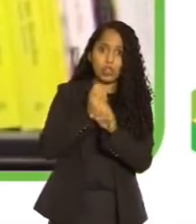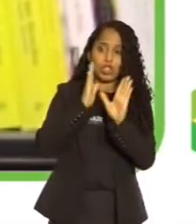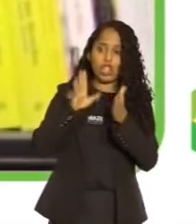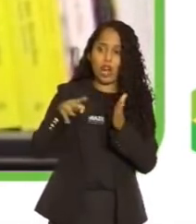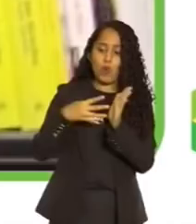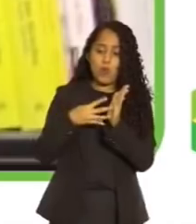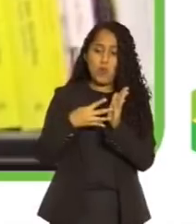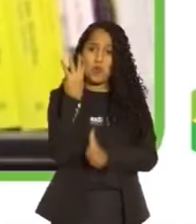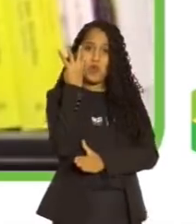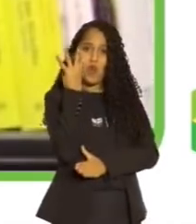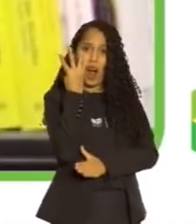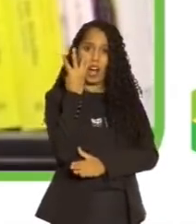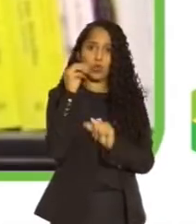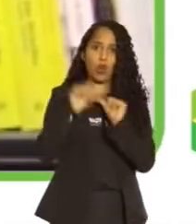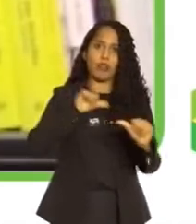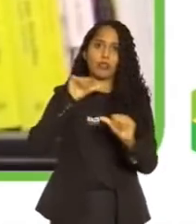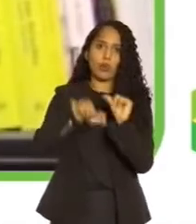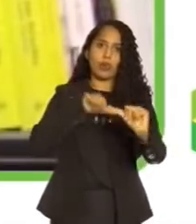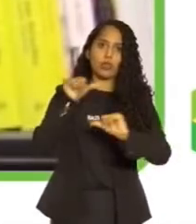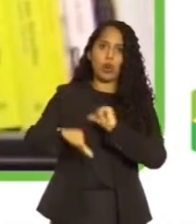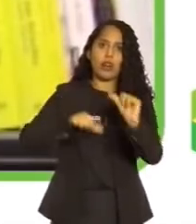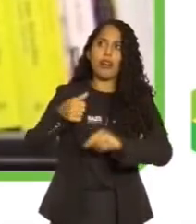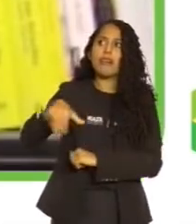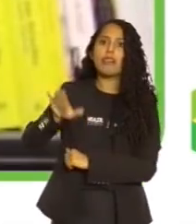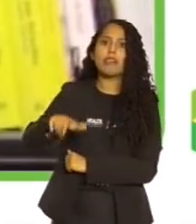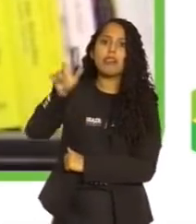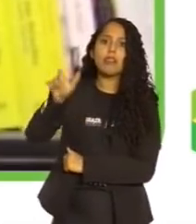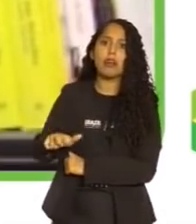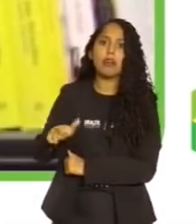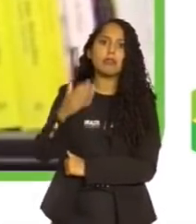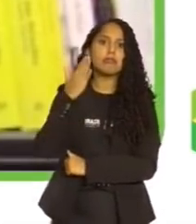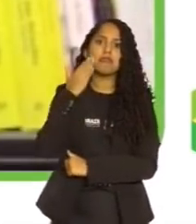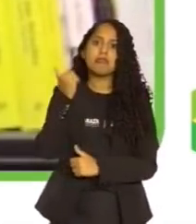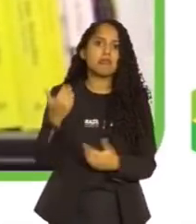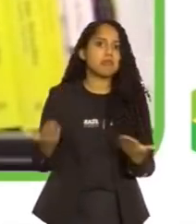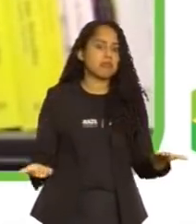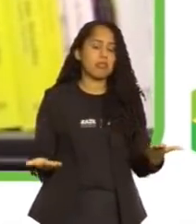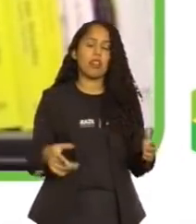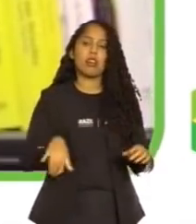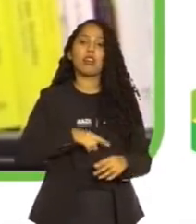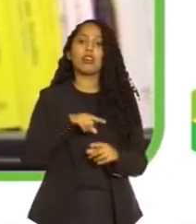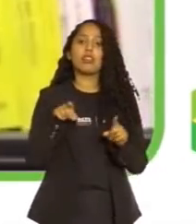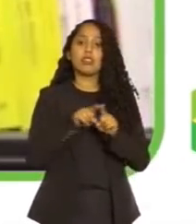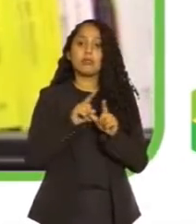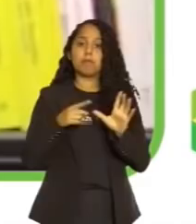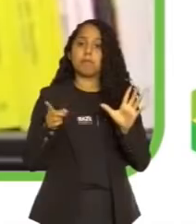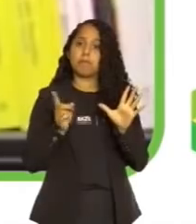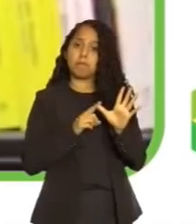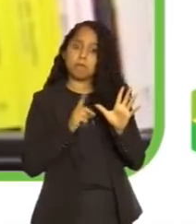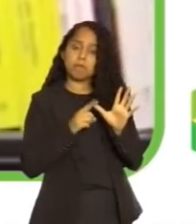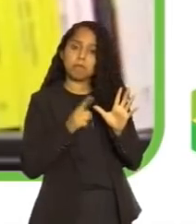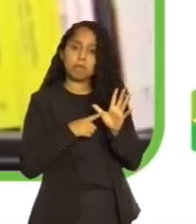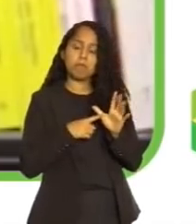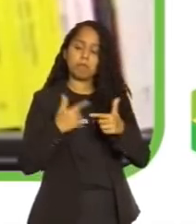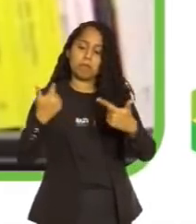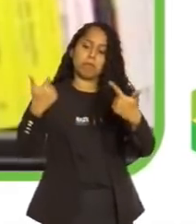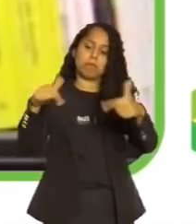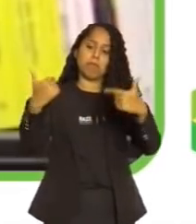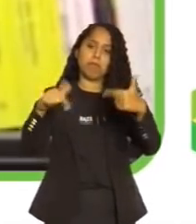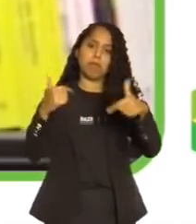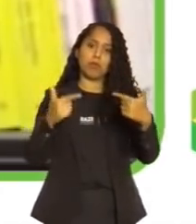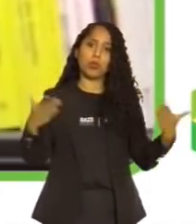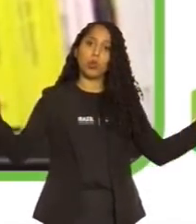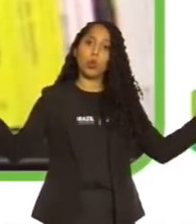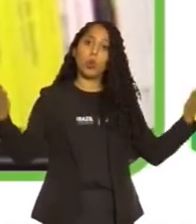Brasil, repito, jamais será uma nação. Quinto aspecto, emprego. Como já foi mencionado aqui, nós temos hoje